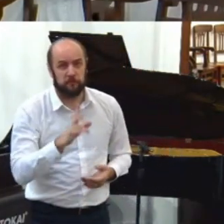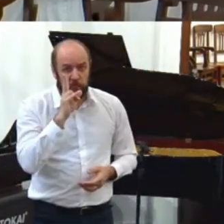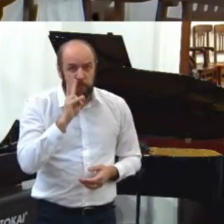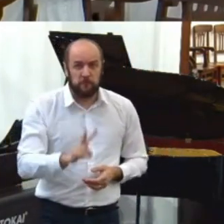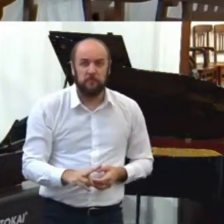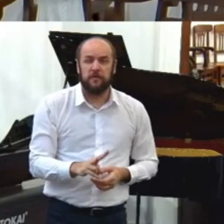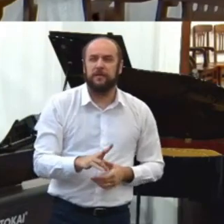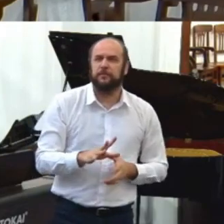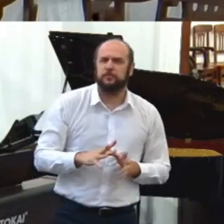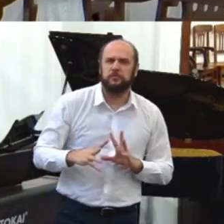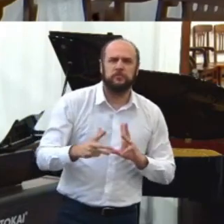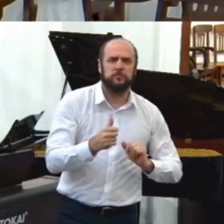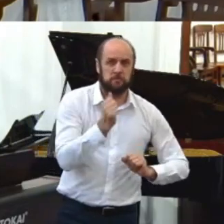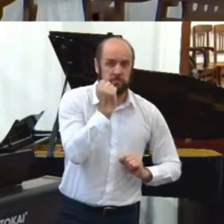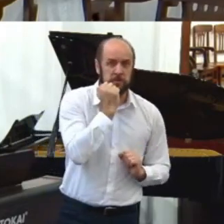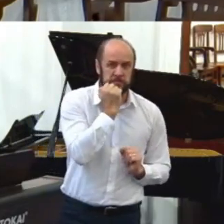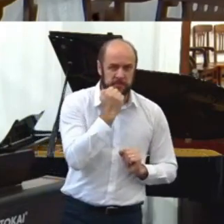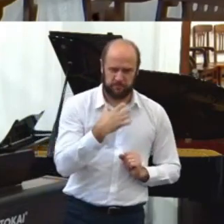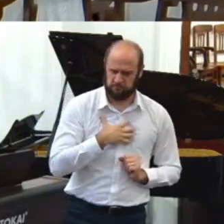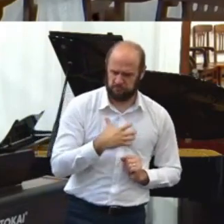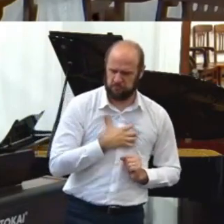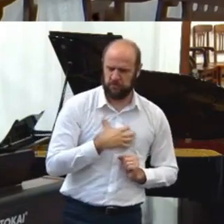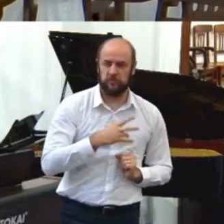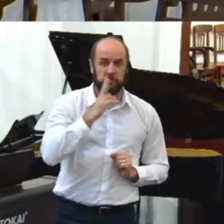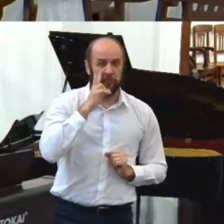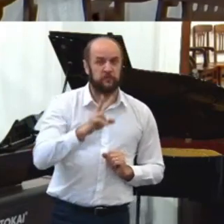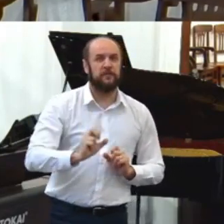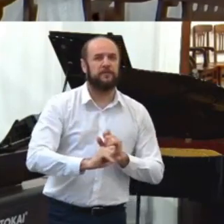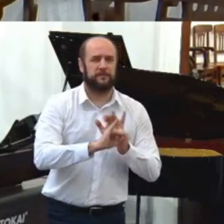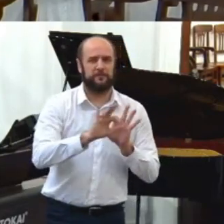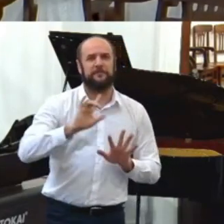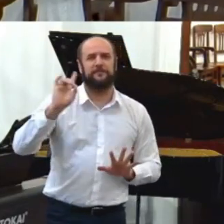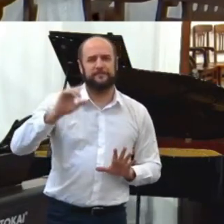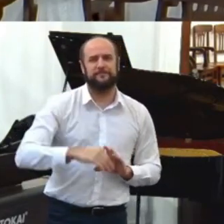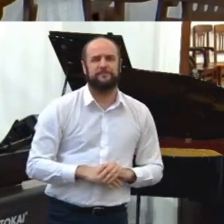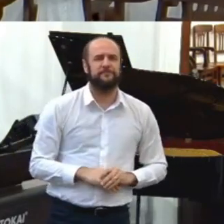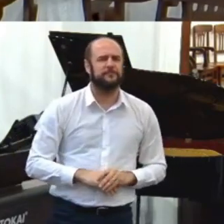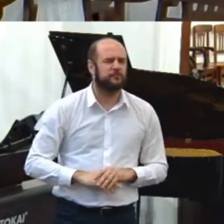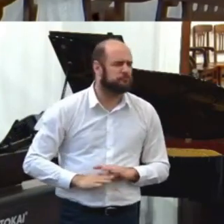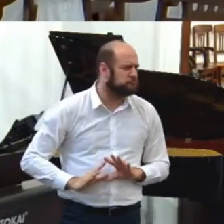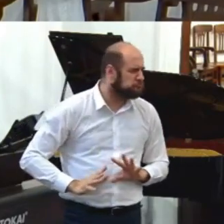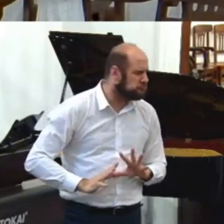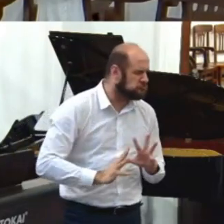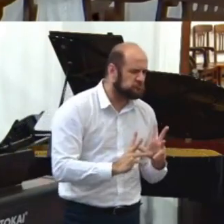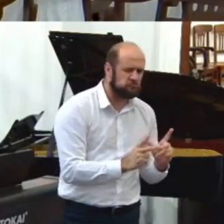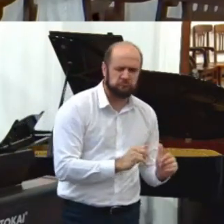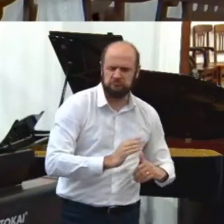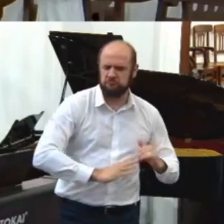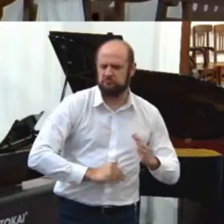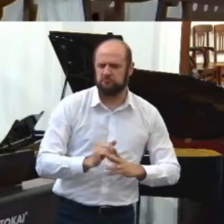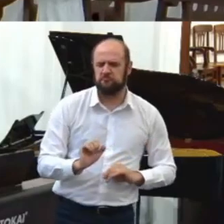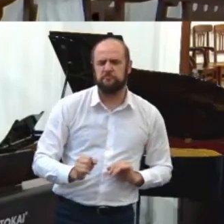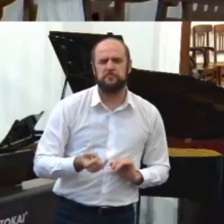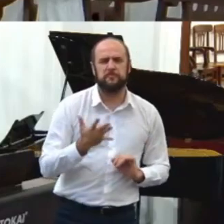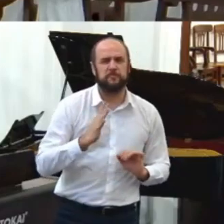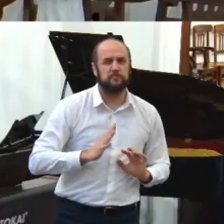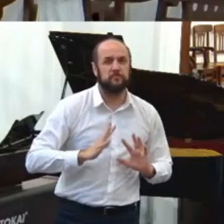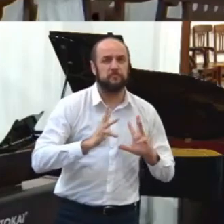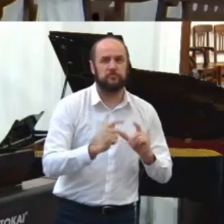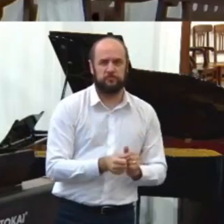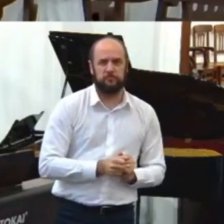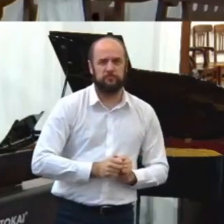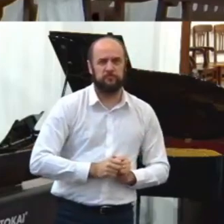na instrumentalidade de uma mãe você vê a glória de Deus. Em toda e qualquer situação, por